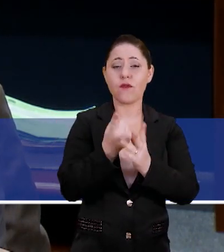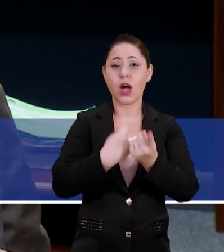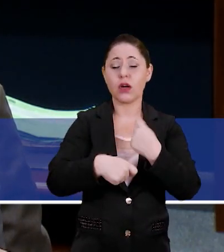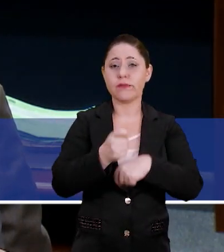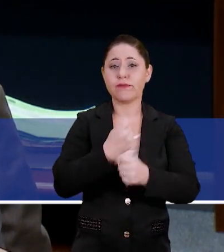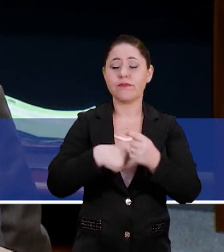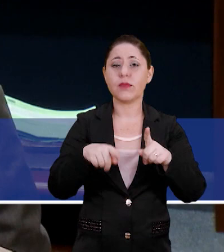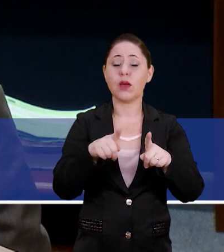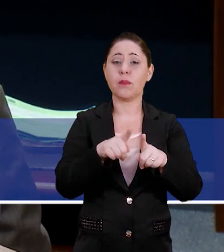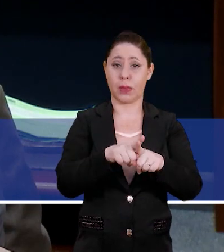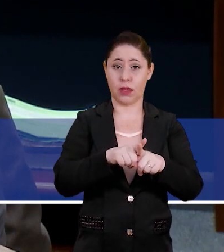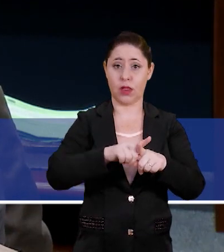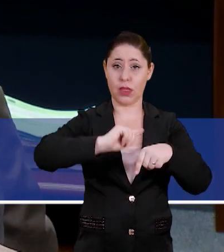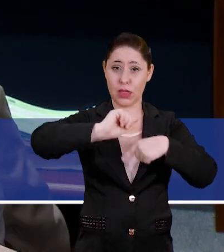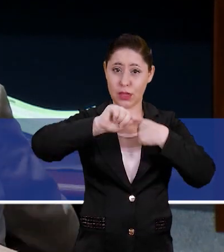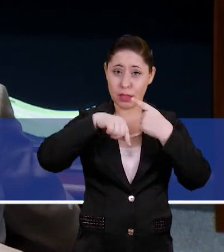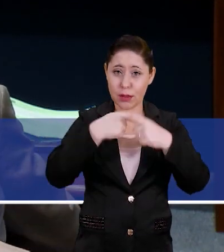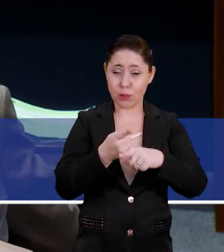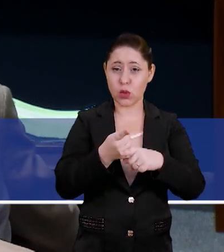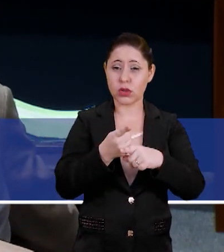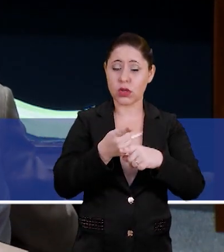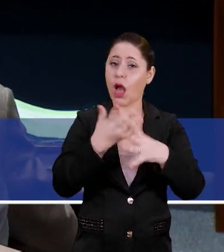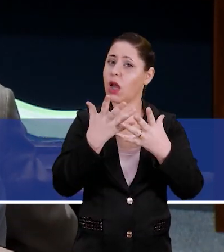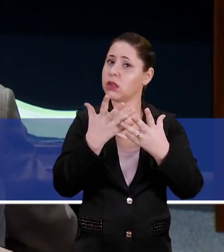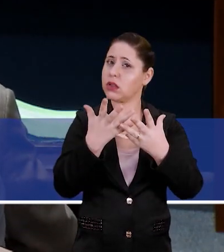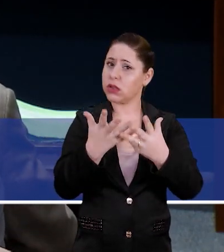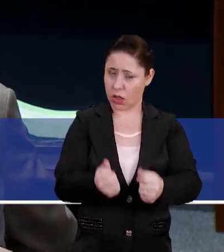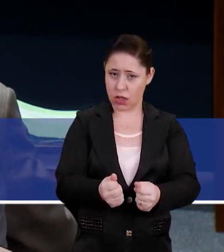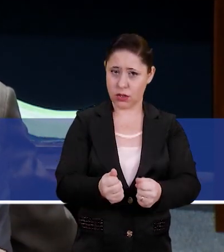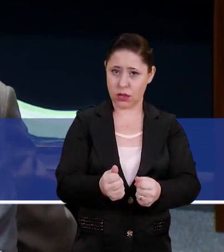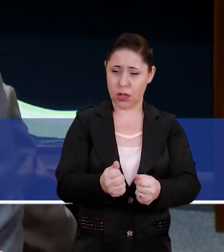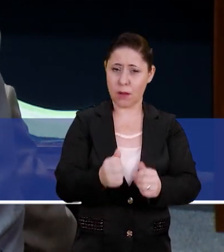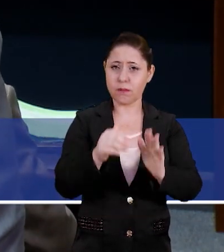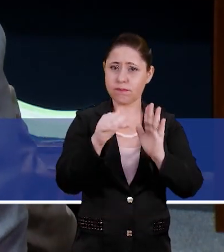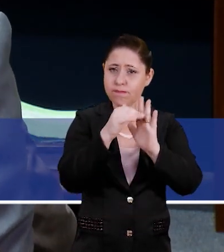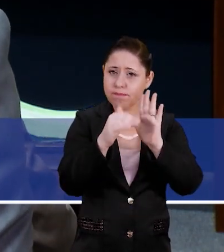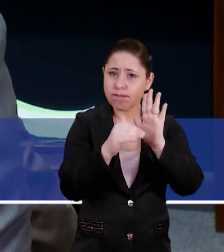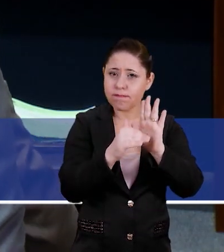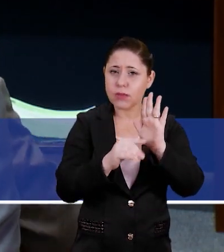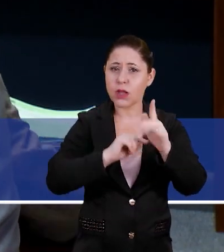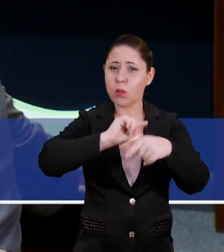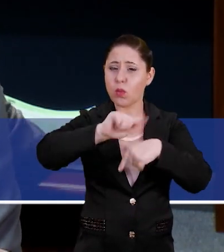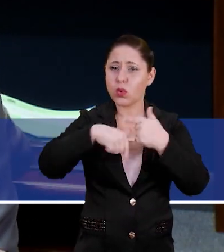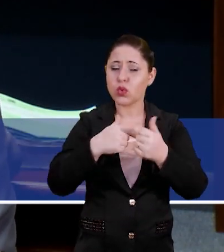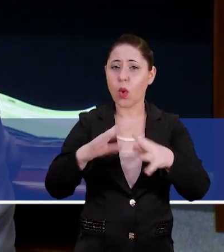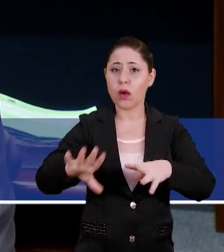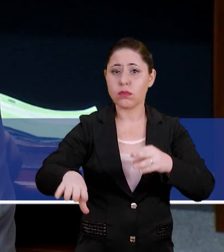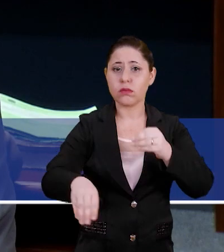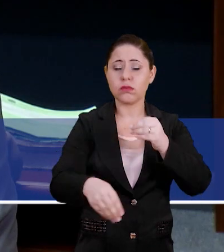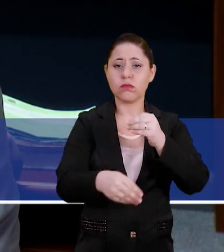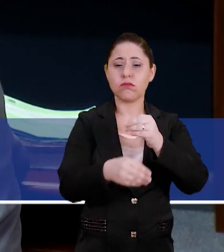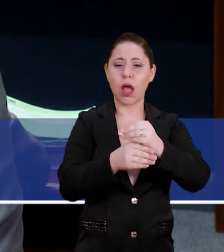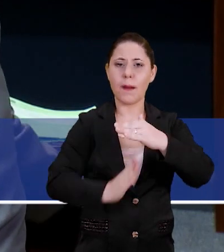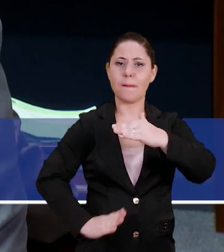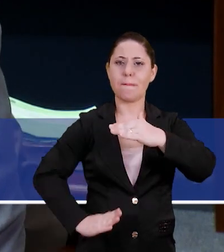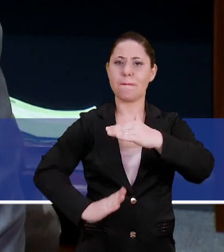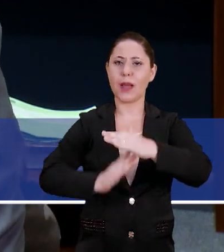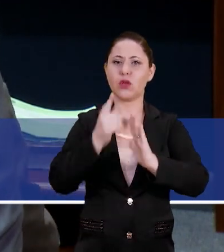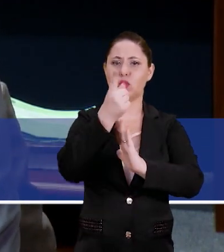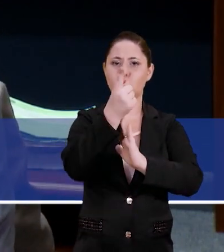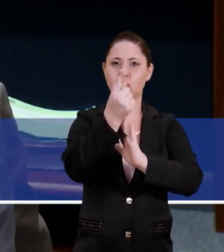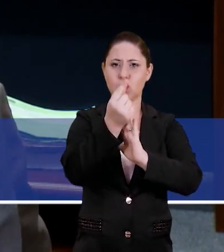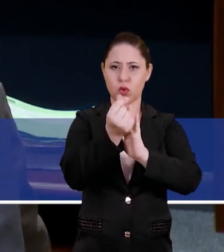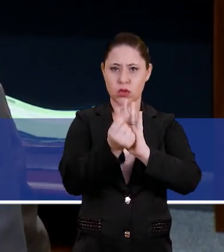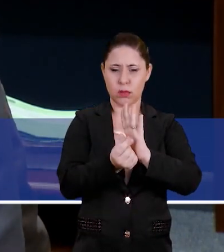e Finanças e uma vez admitidas, previstas, elas entram como emendas de metas